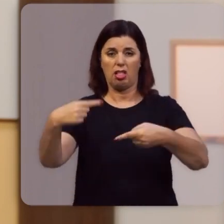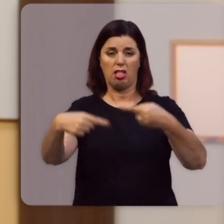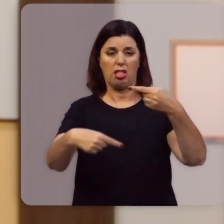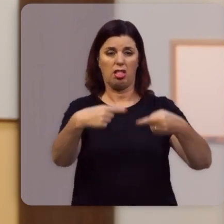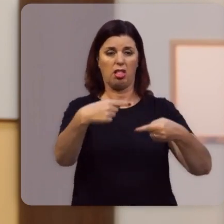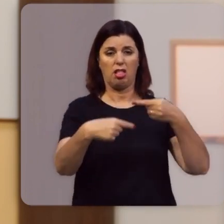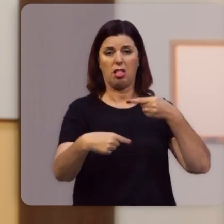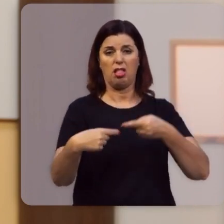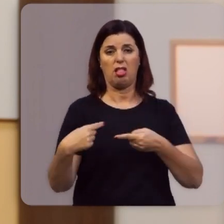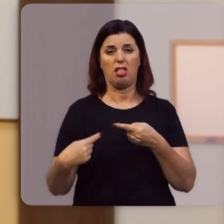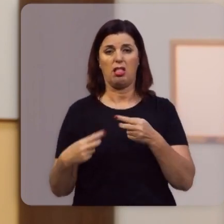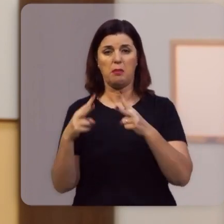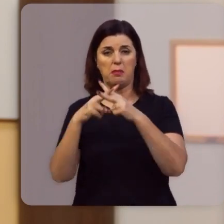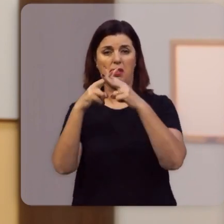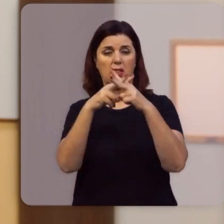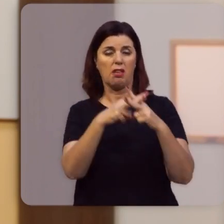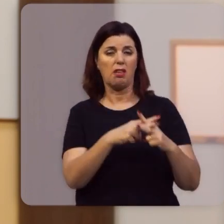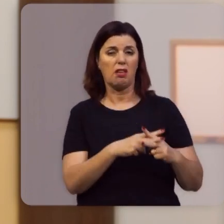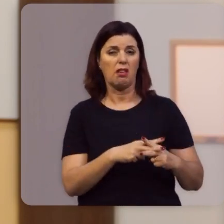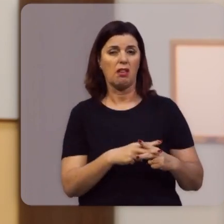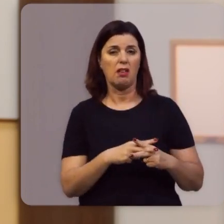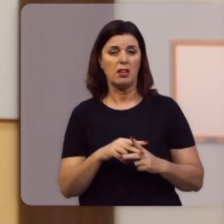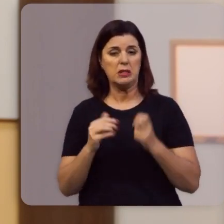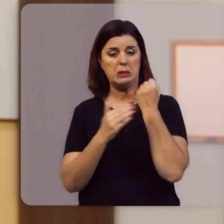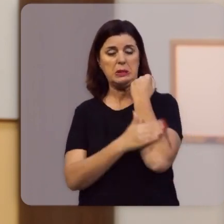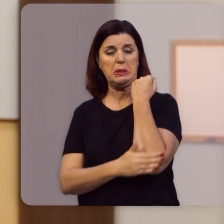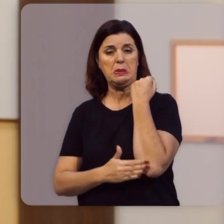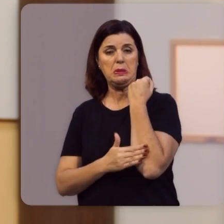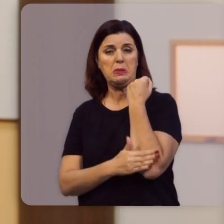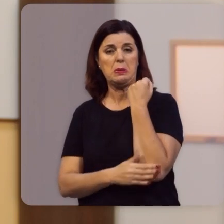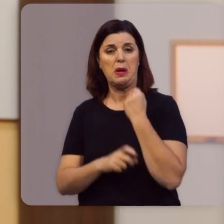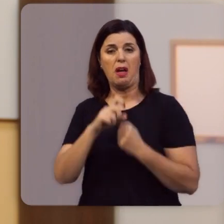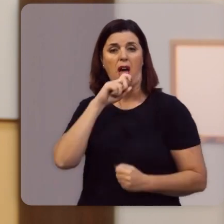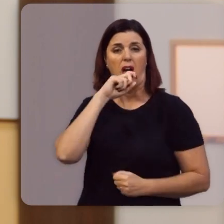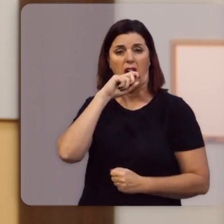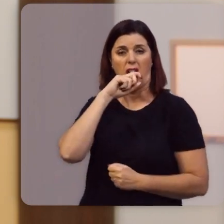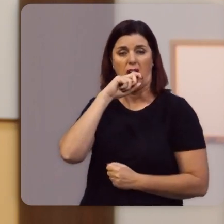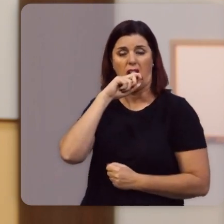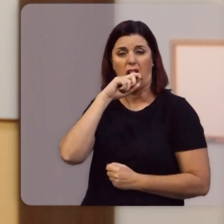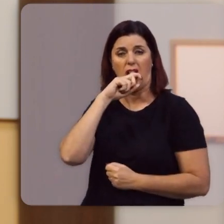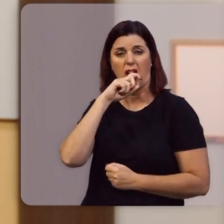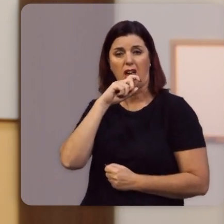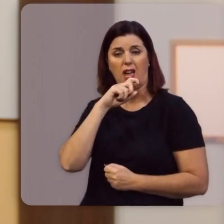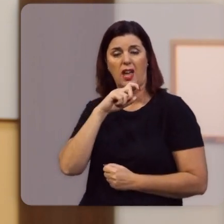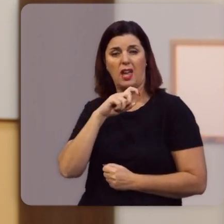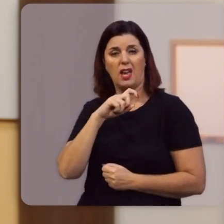disputas, querelas, brigas, ciúmes, invejas,